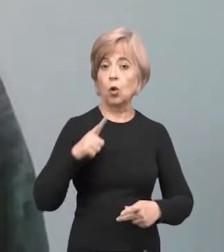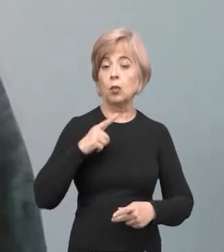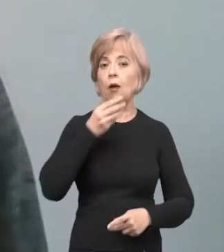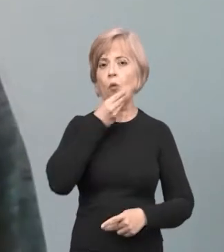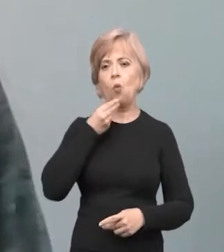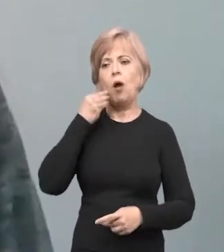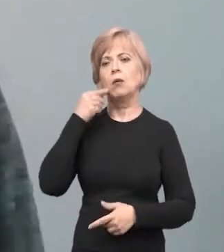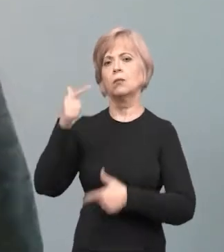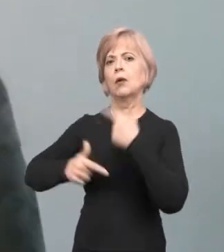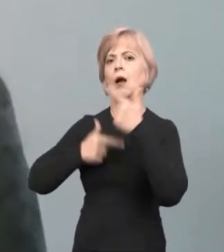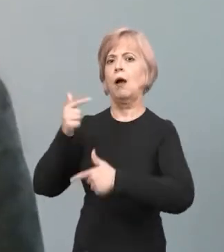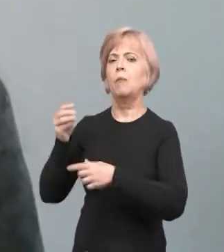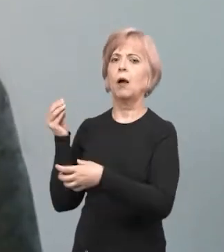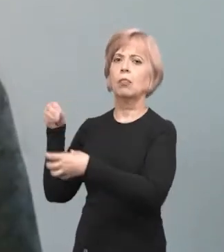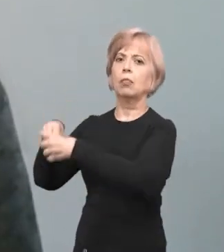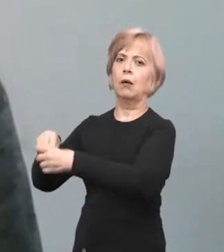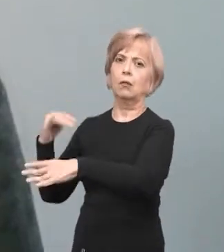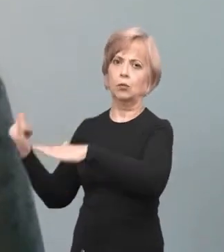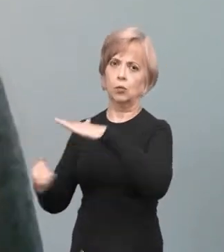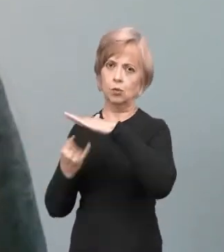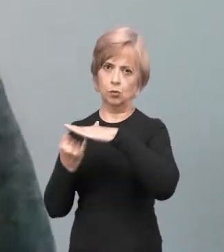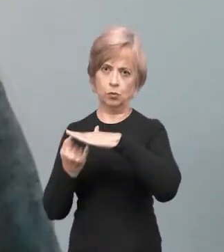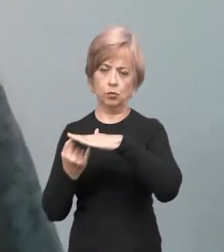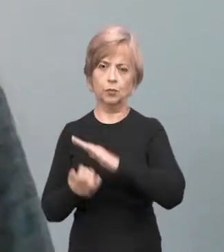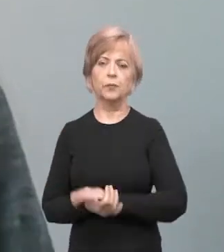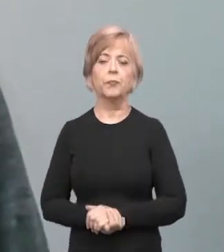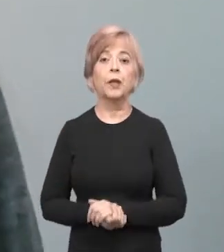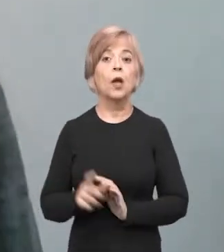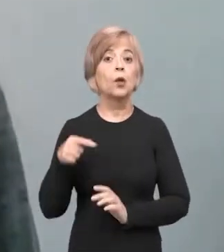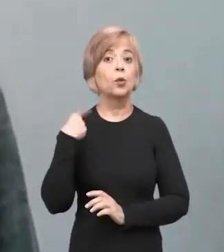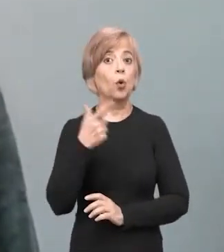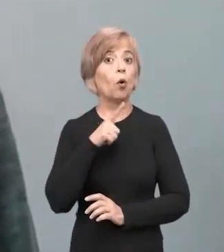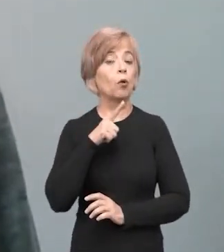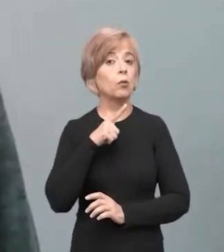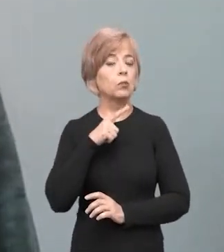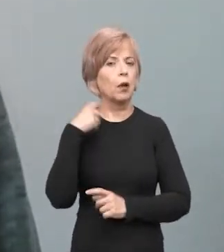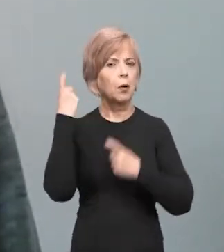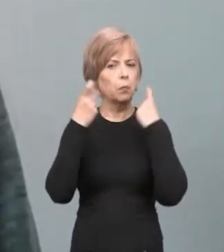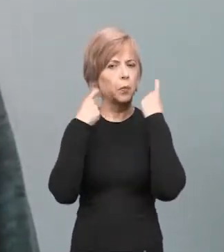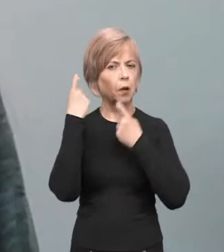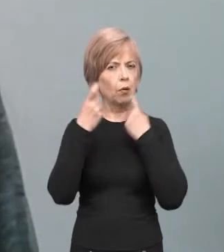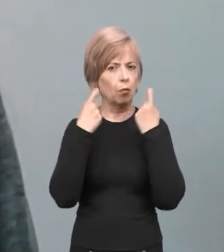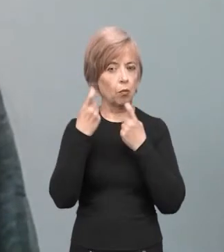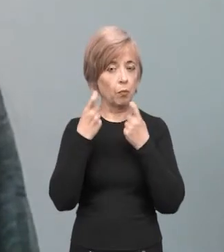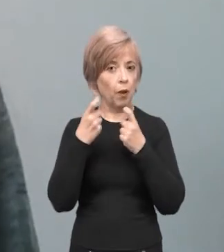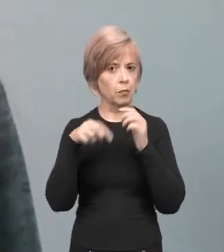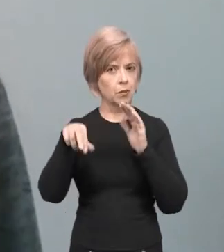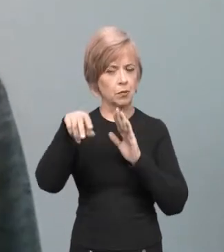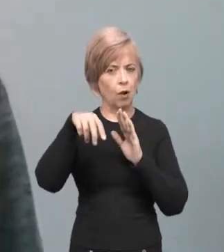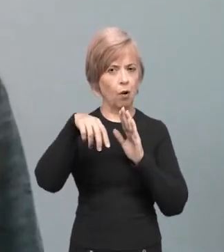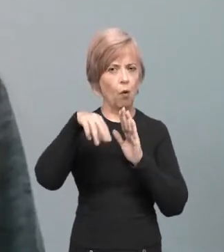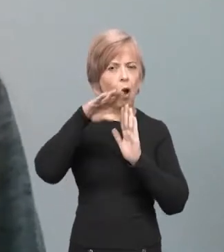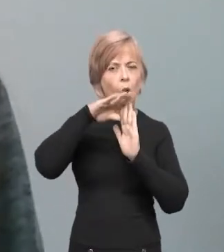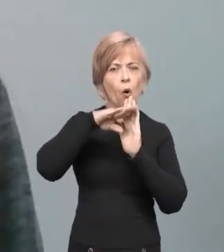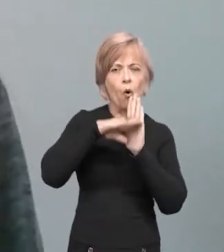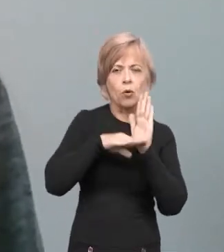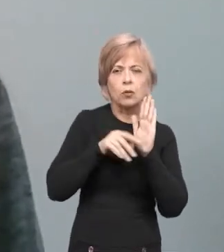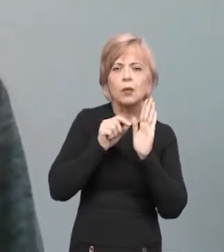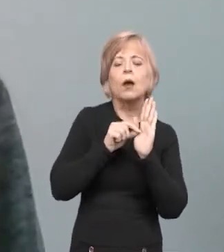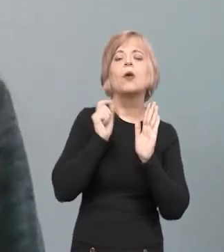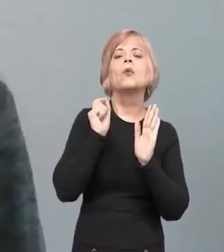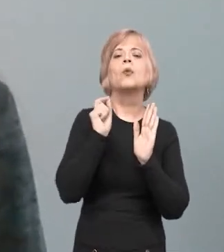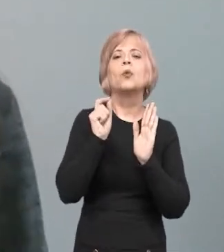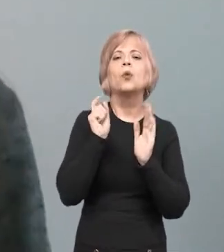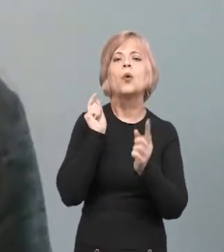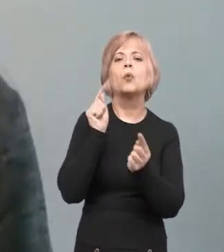qualidade da prestação do serviço dessas instituições. Então, nós tivemos essa preocupação ao elaborar esse roteiro, visando